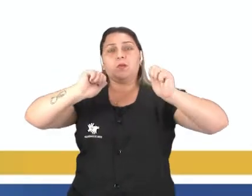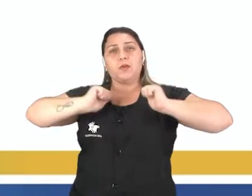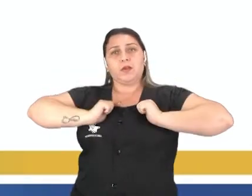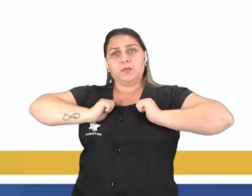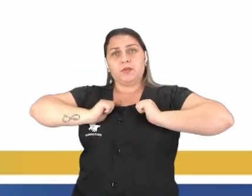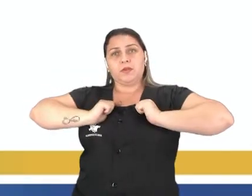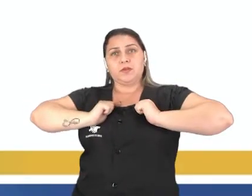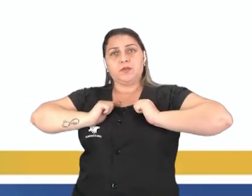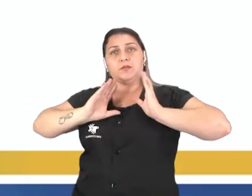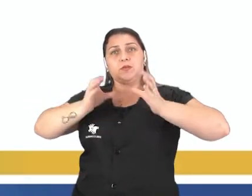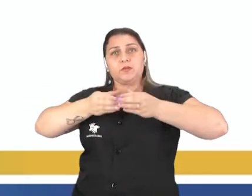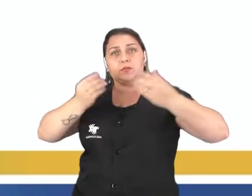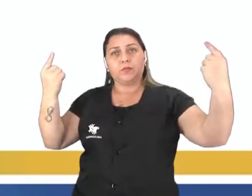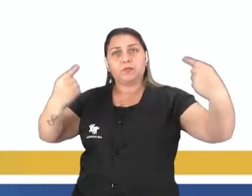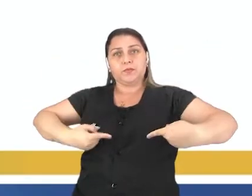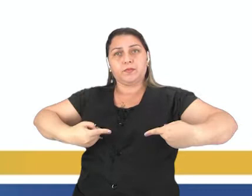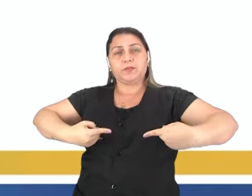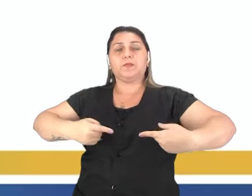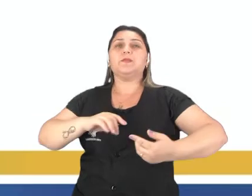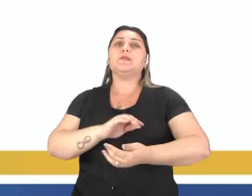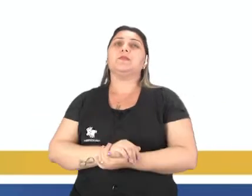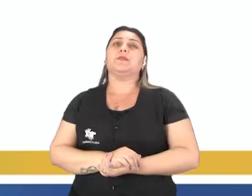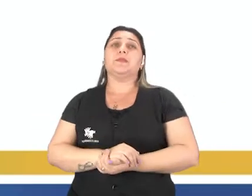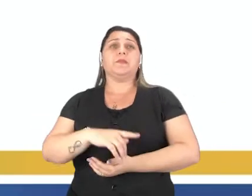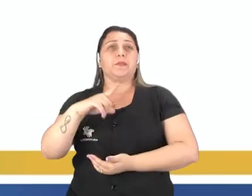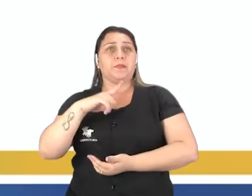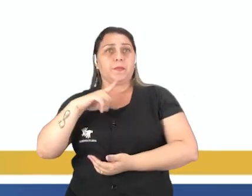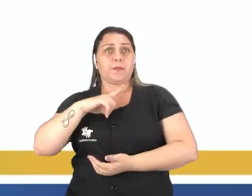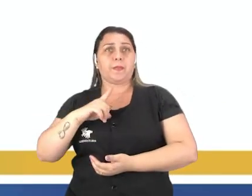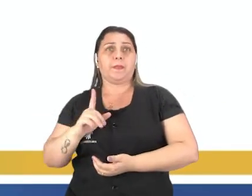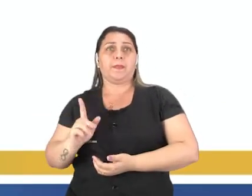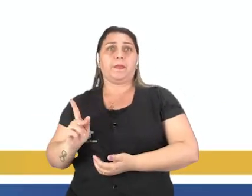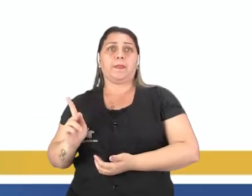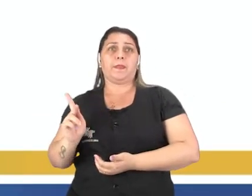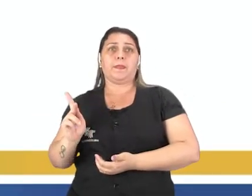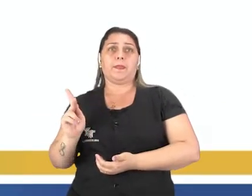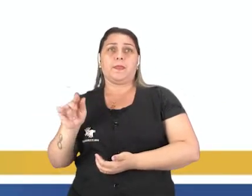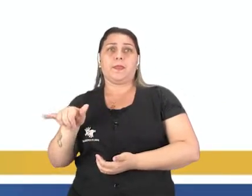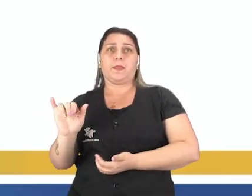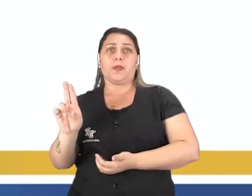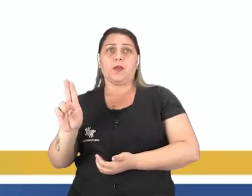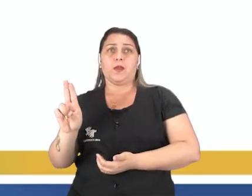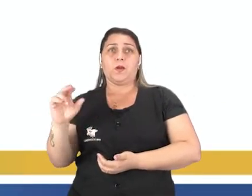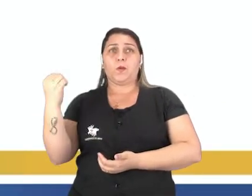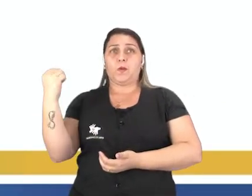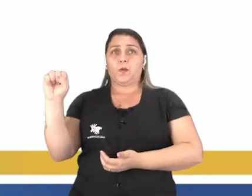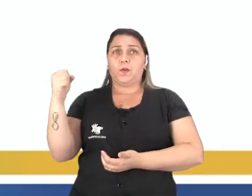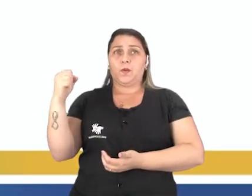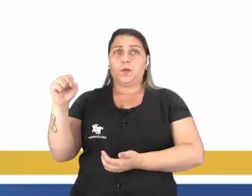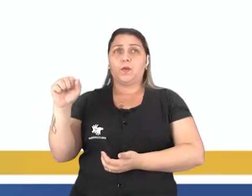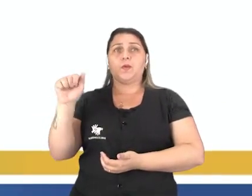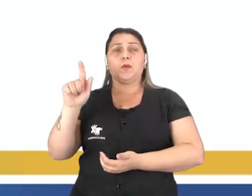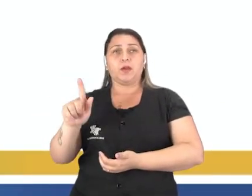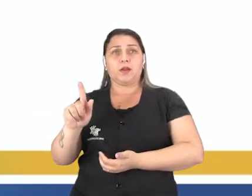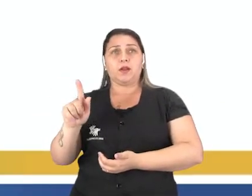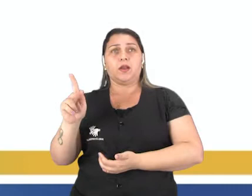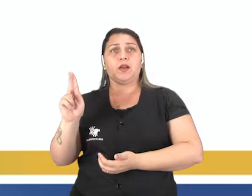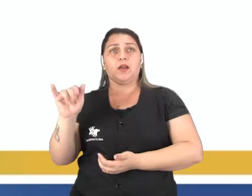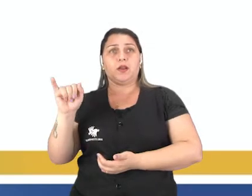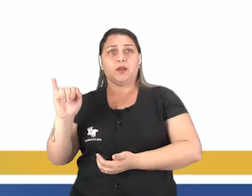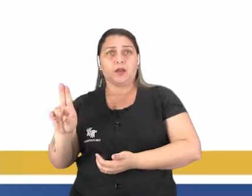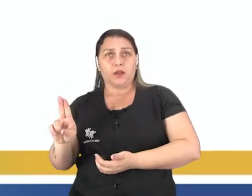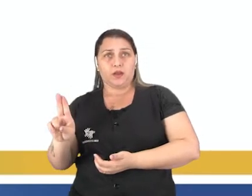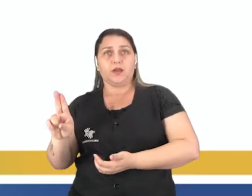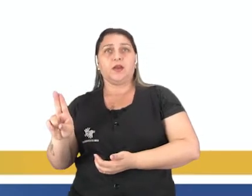os comportamentos em competições, né? Aí tem o kyu, que são 8 graus de kyu, os quais